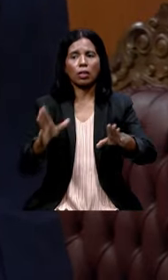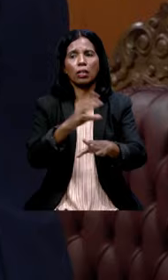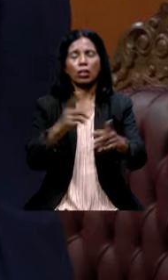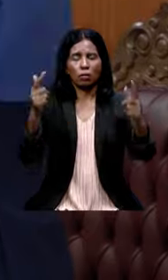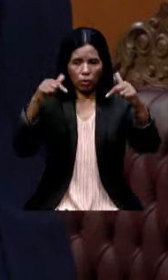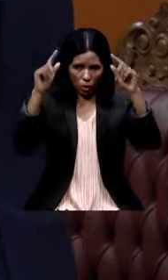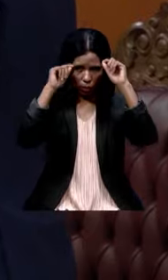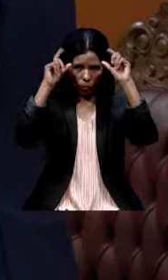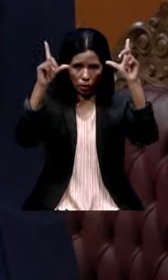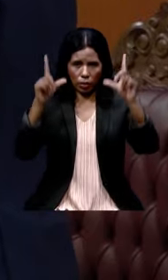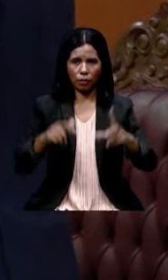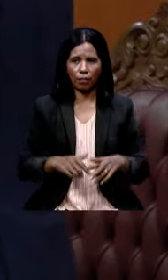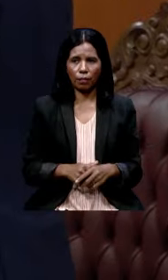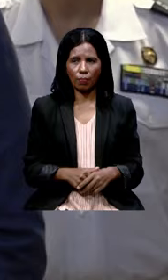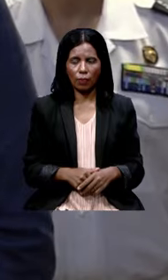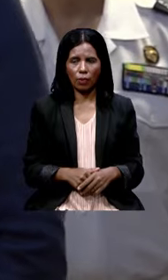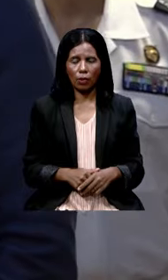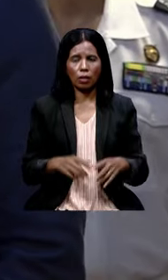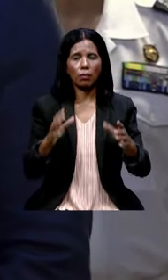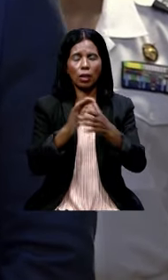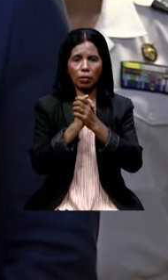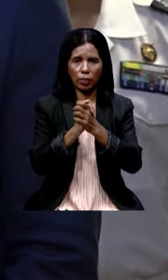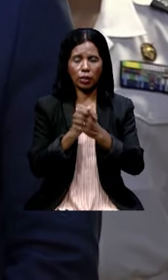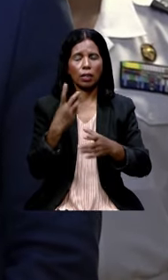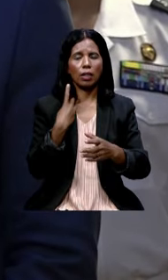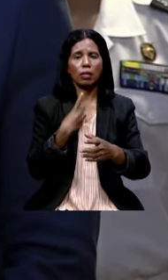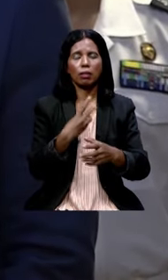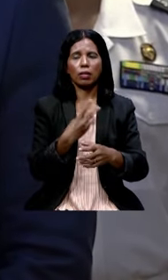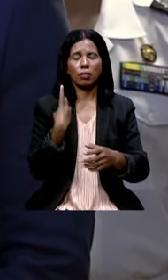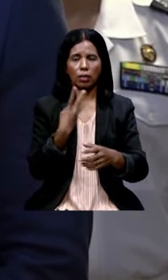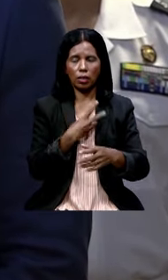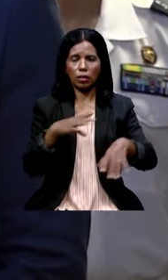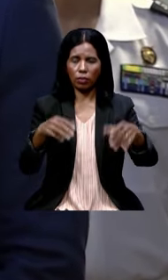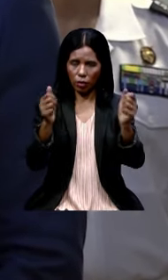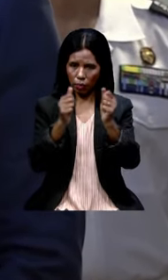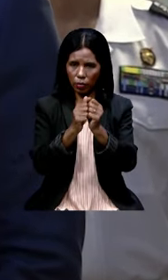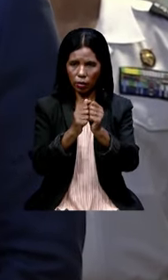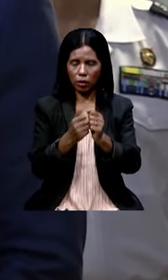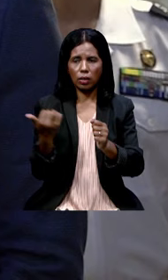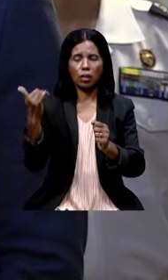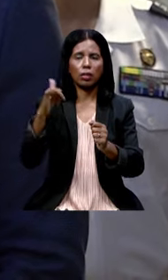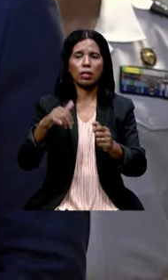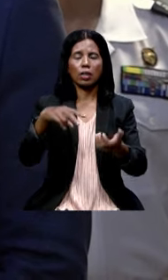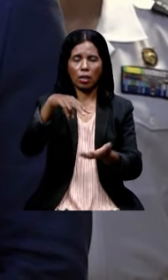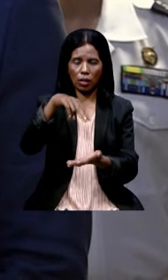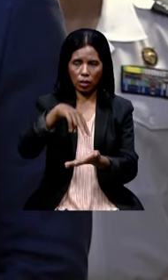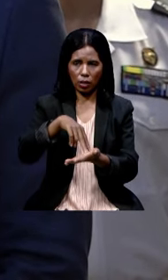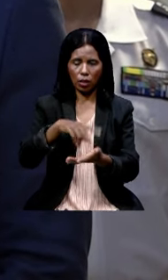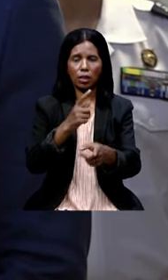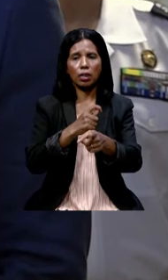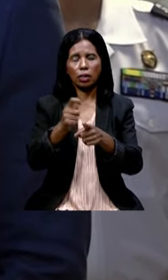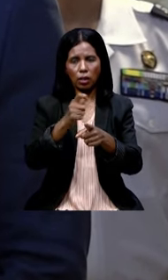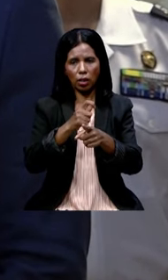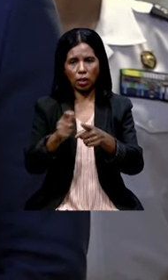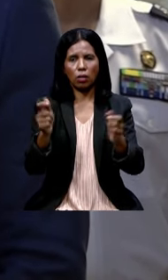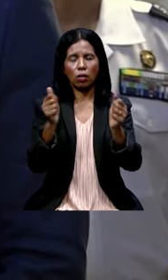iha Timor-Leste. Belejamente tem a cooperação e ao mesmo tempo Sira estabelece treino conjunto